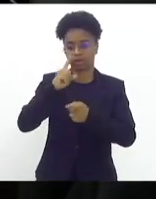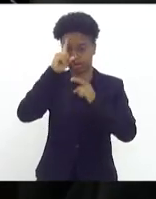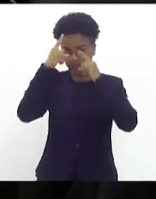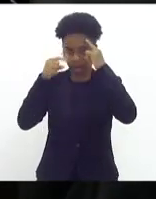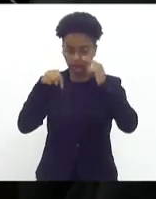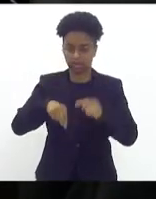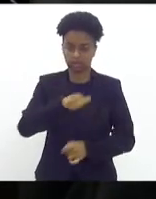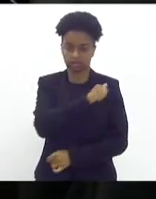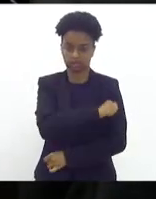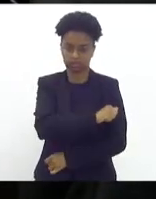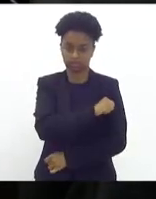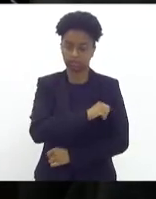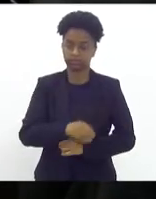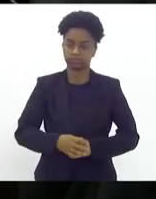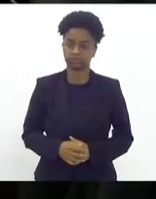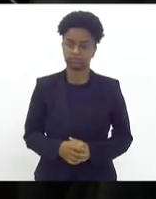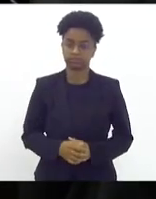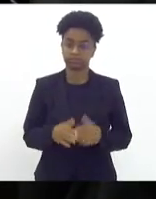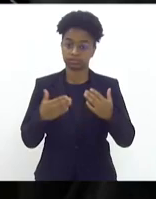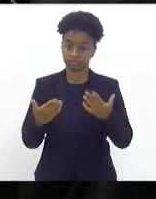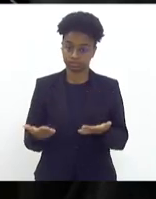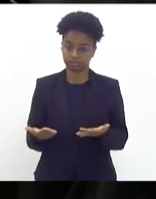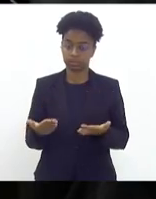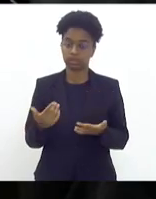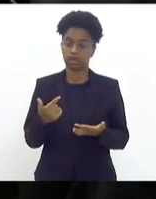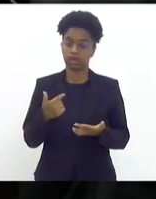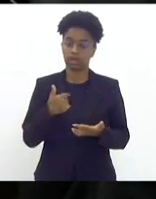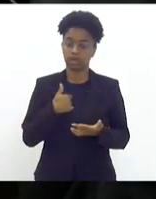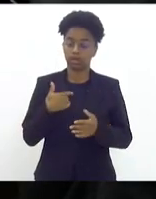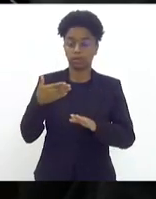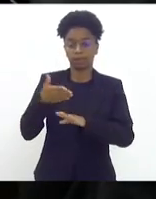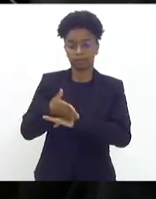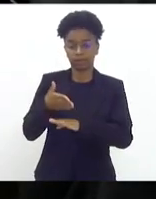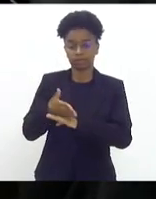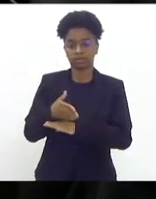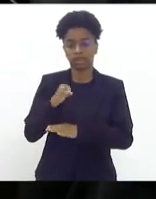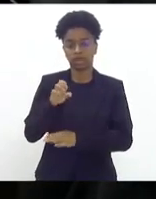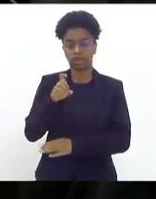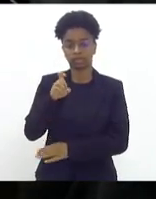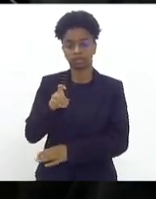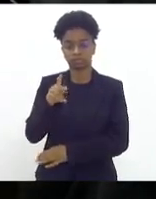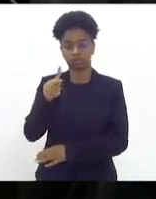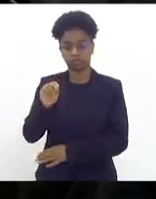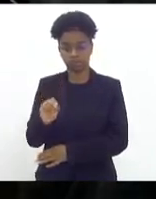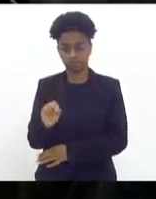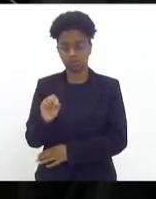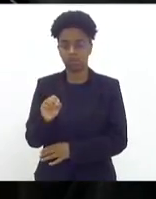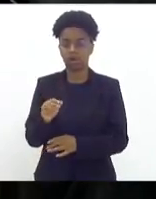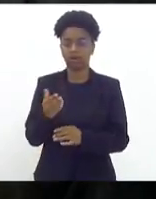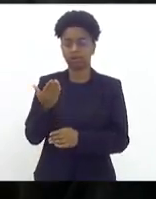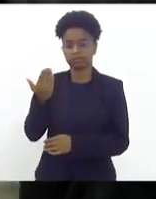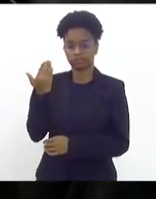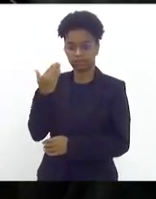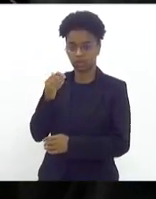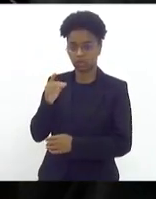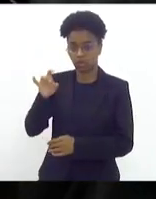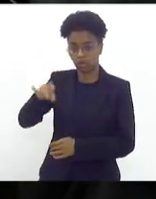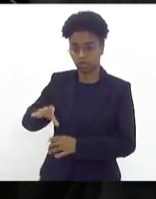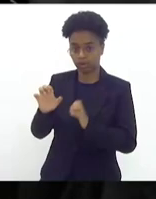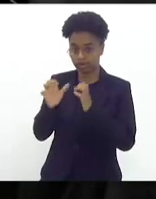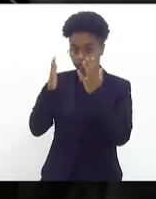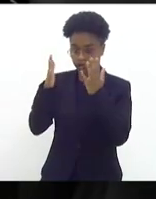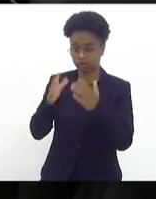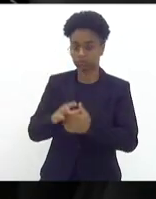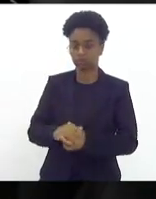de Janeiro. Então, eu compareci na Expo Mag, no último evento, não é, da Rio Artes